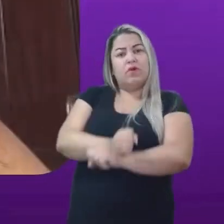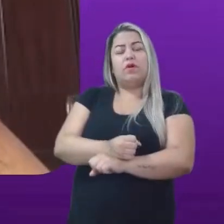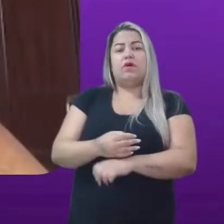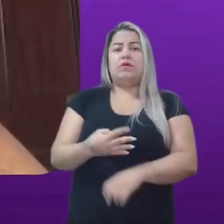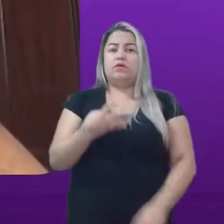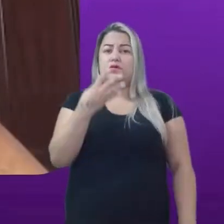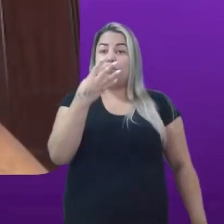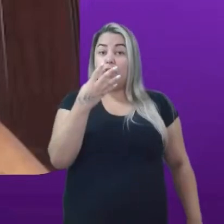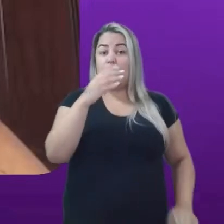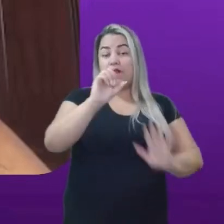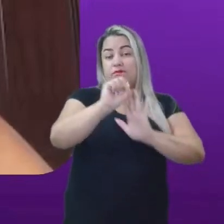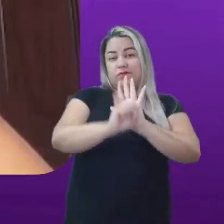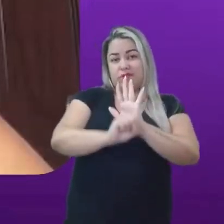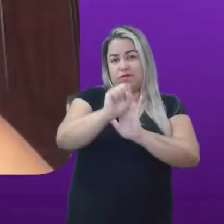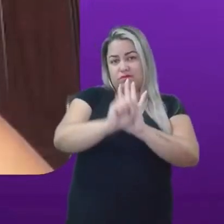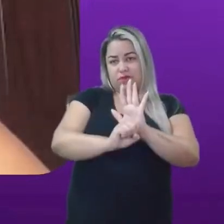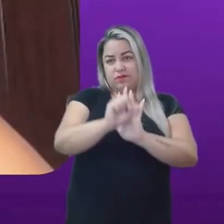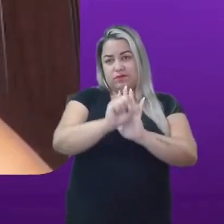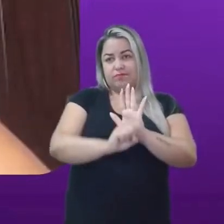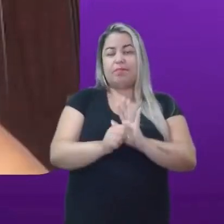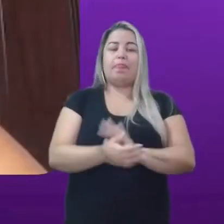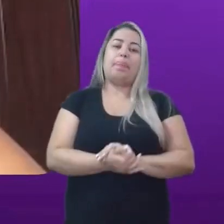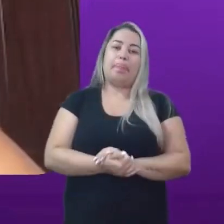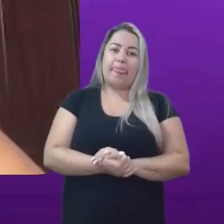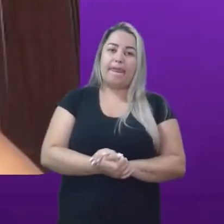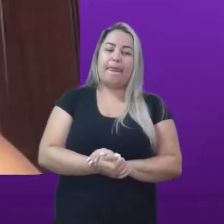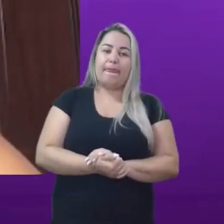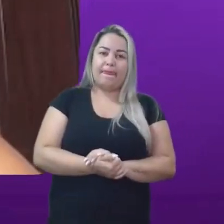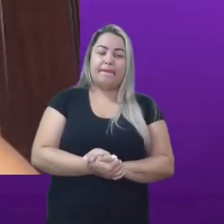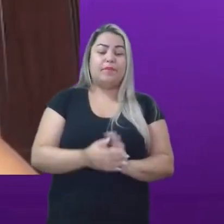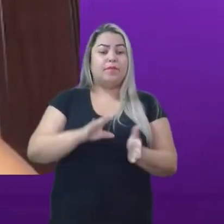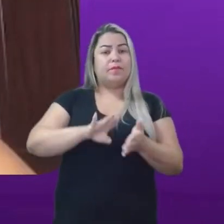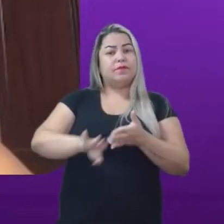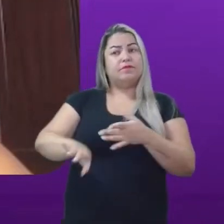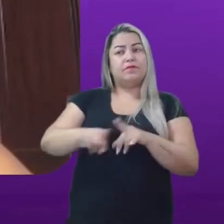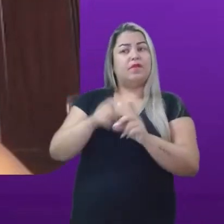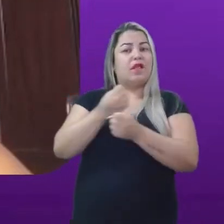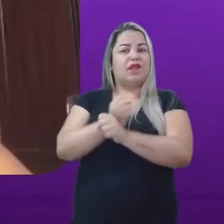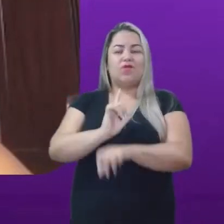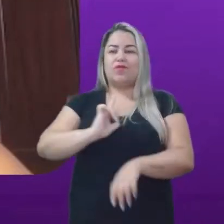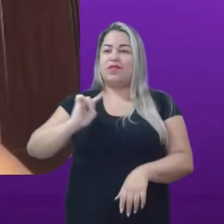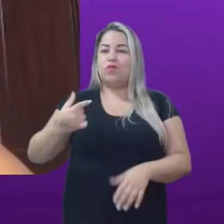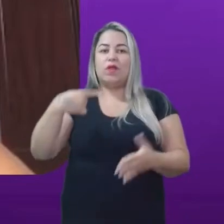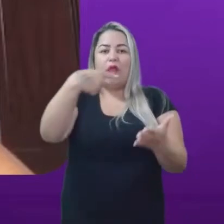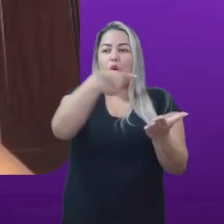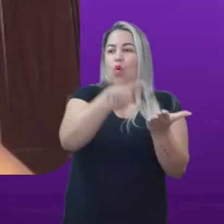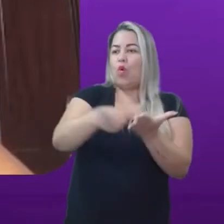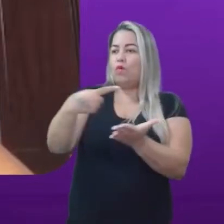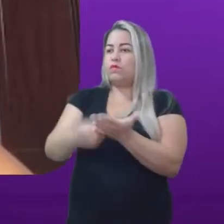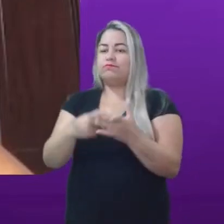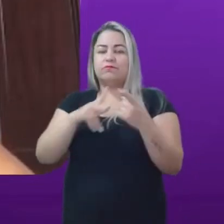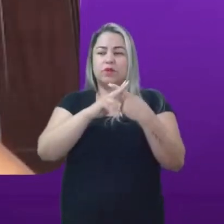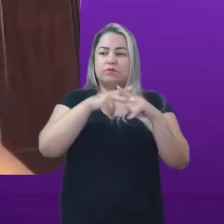4 séculos, né, quase 4 séculos, e a gente teve uma abolição da escravidão que não teve nenhum tipo de compromisso de